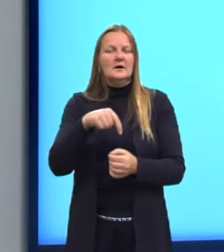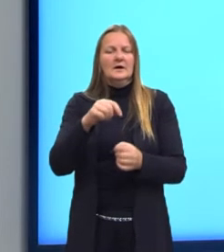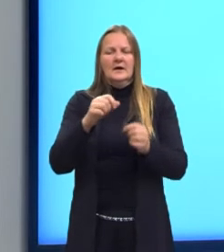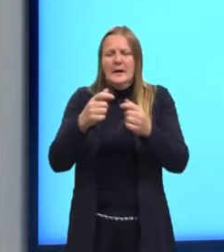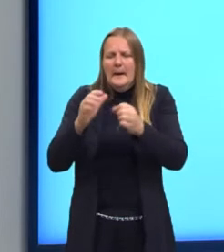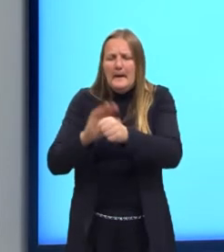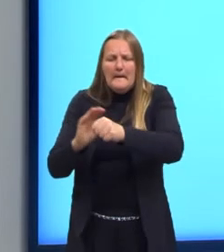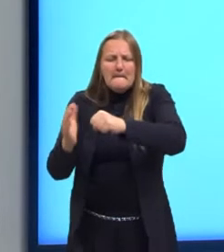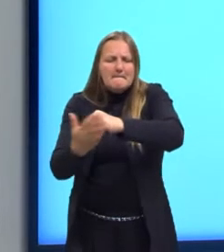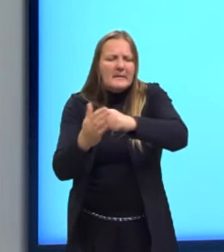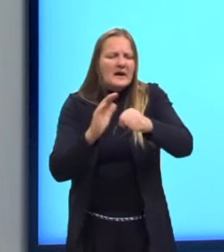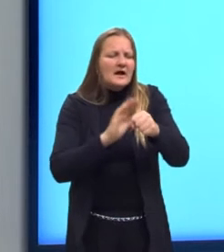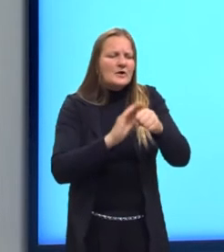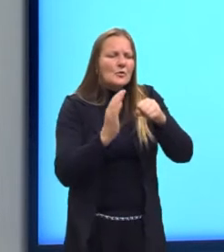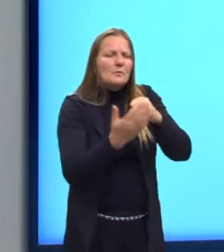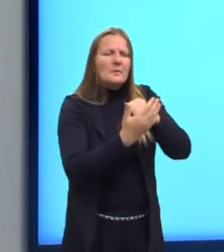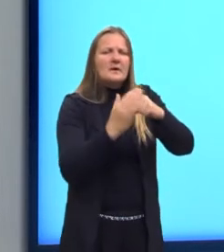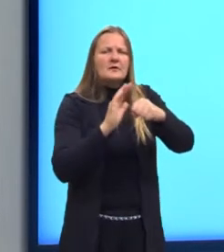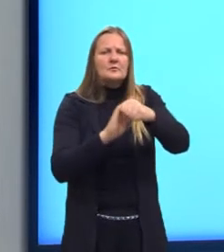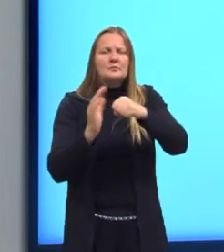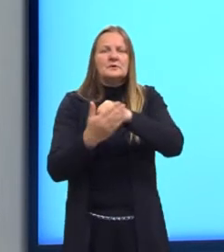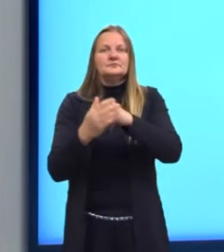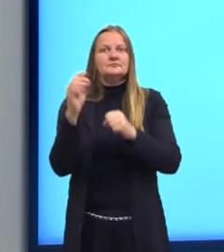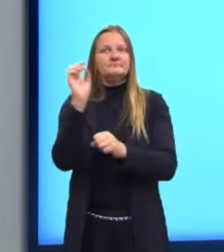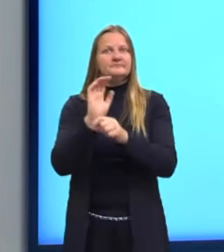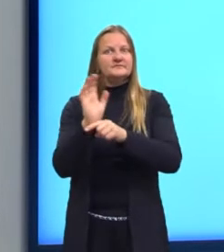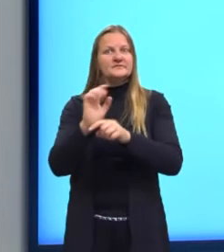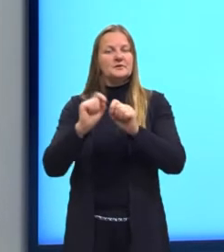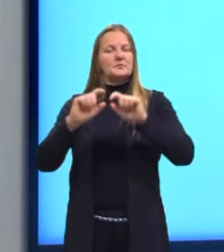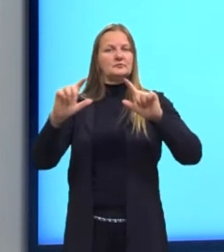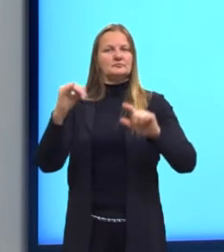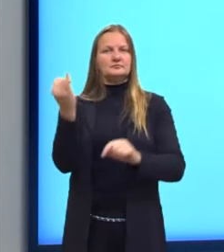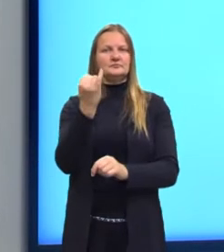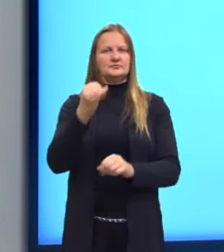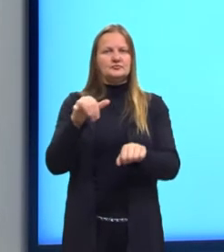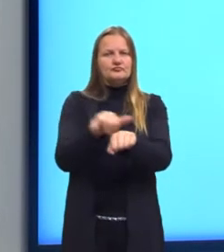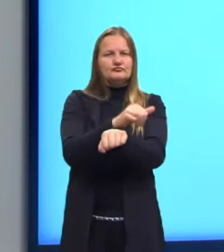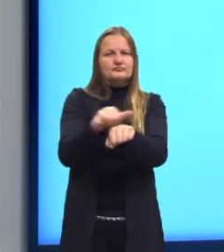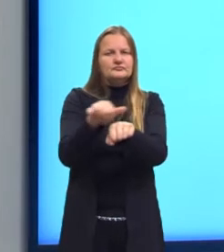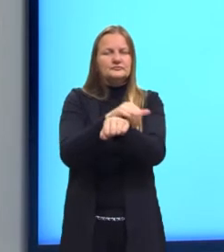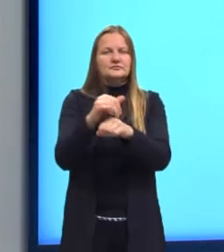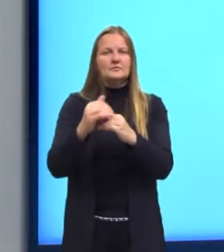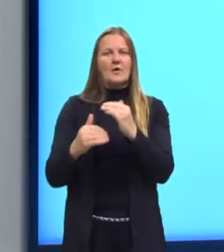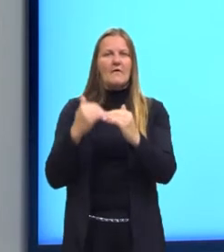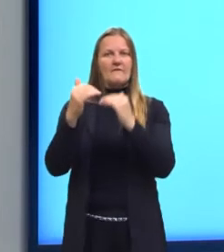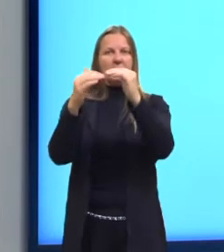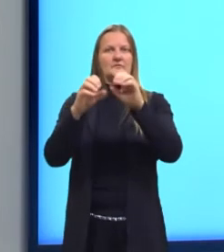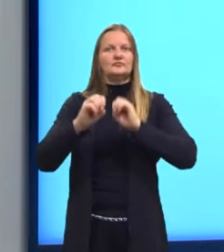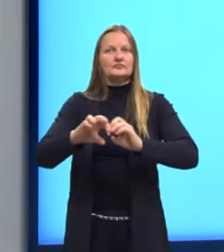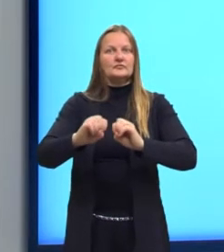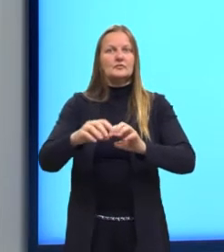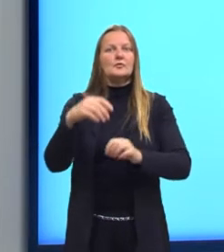periféricas o cinema pode ser uma importante ferramenta no avanço Educacional do país então aqui nesse último período da introdução